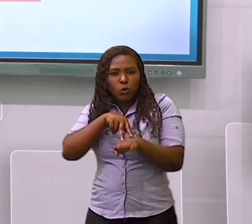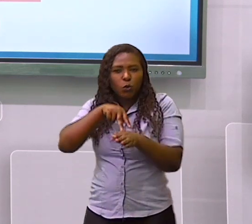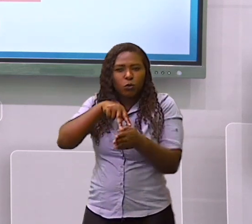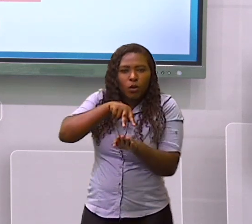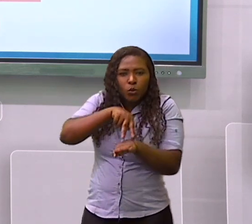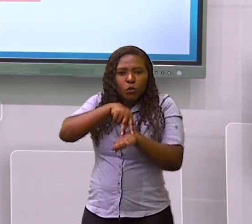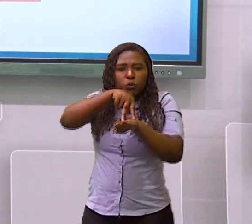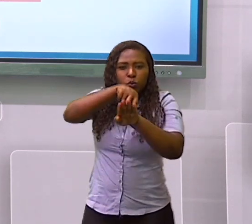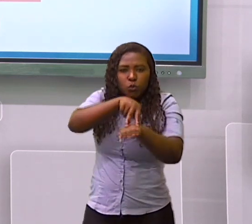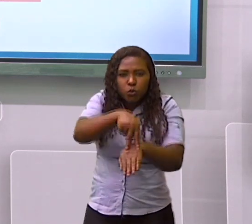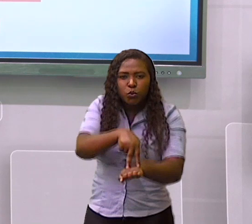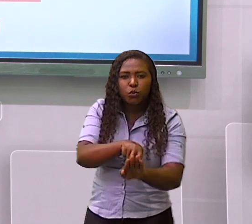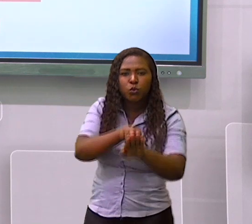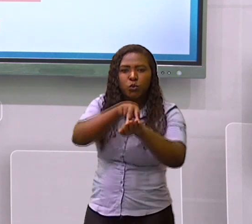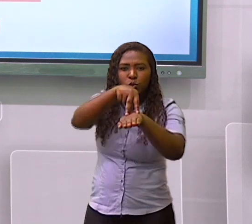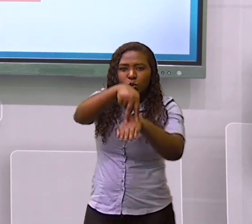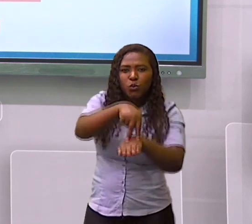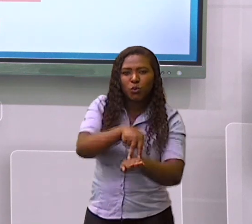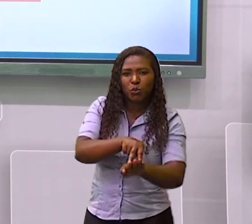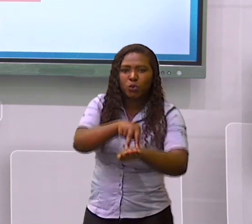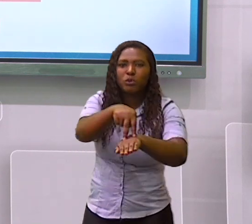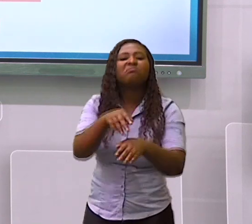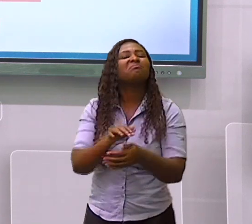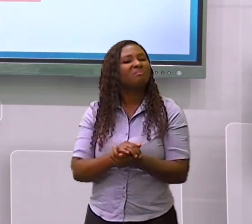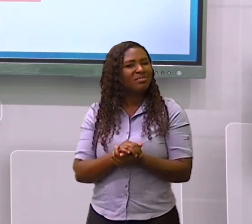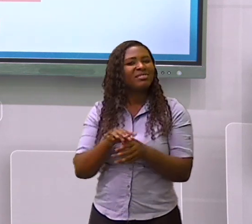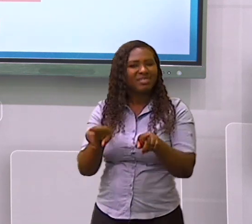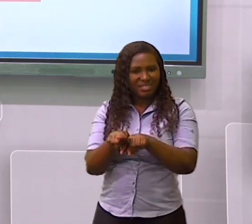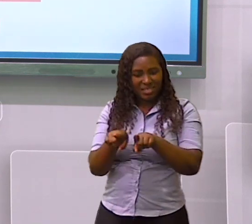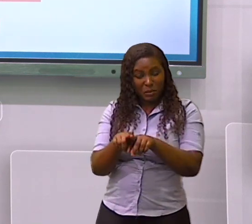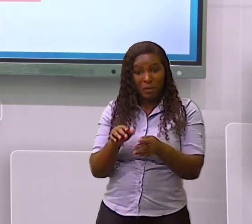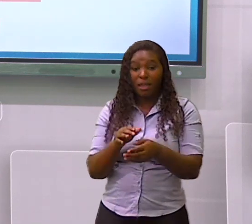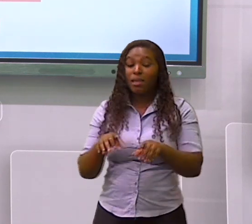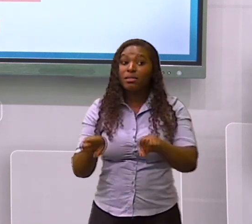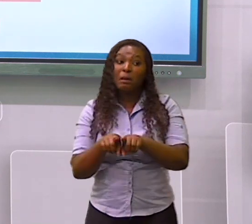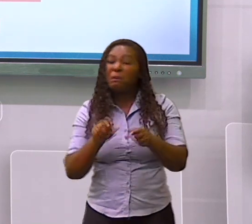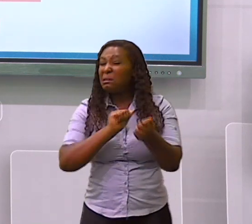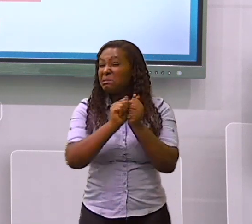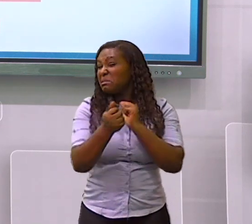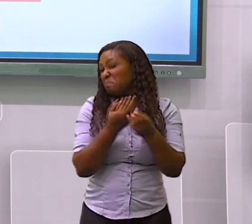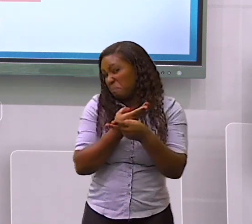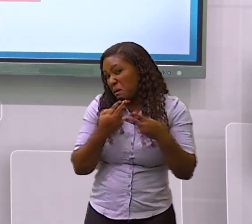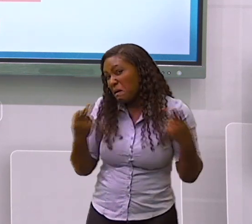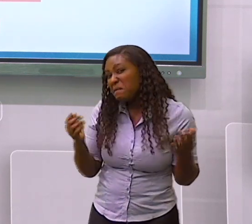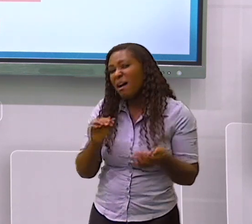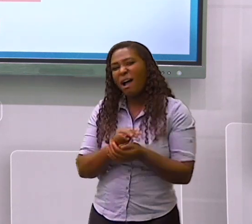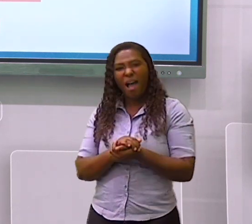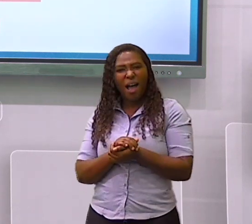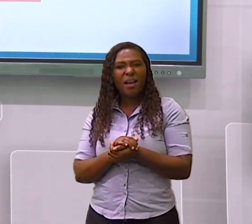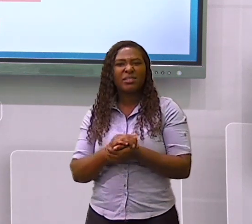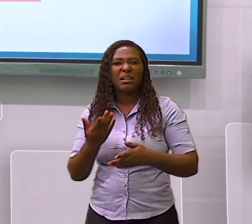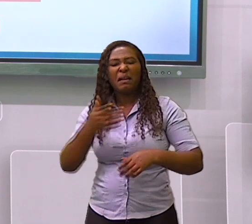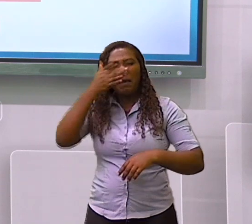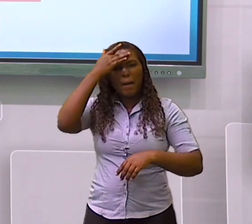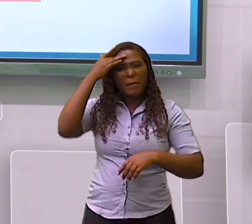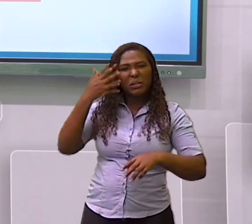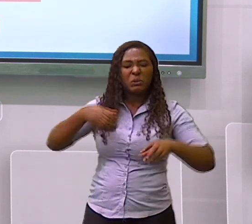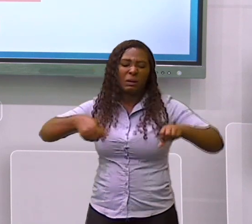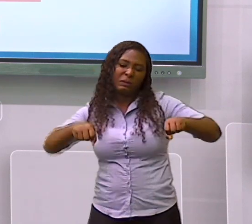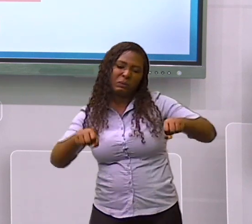calmas, são propícios para os outros tipos de esportes também, como o jet ski, o